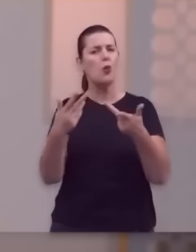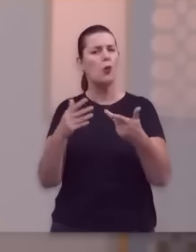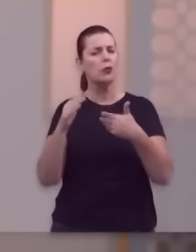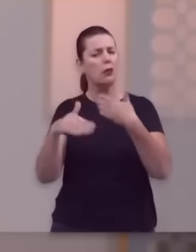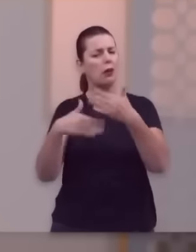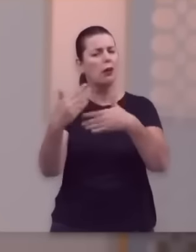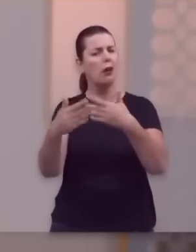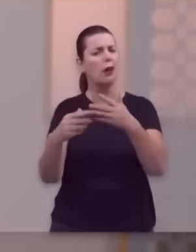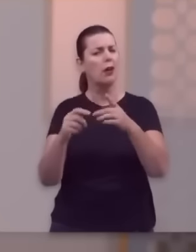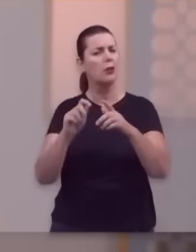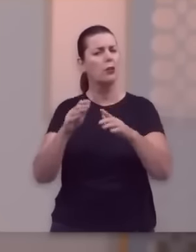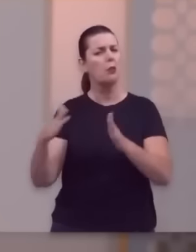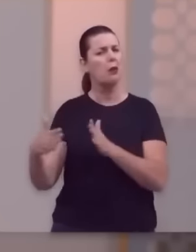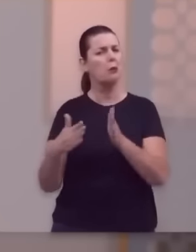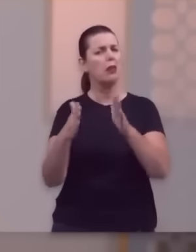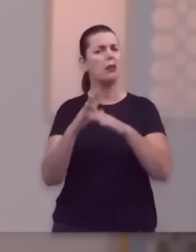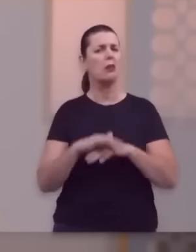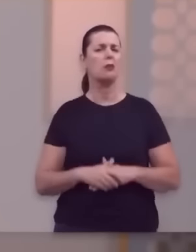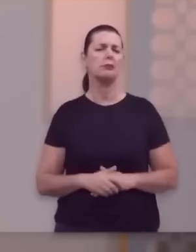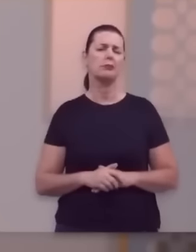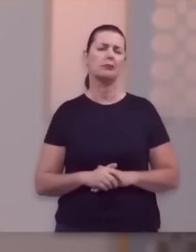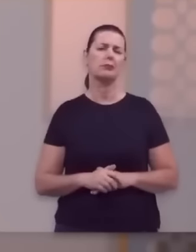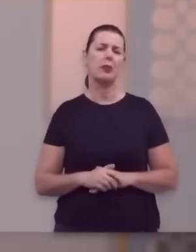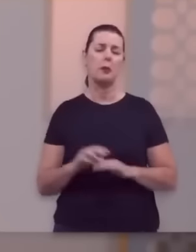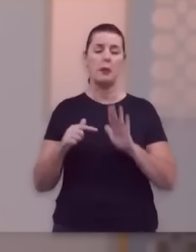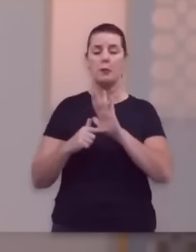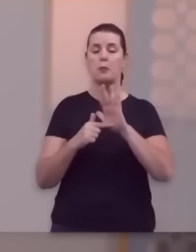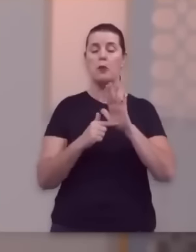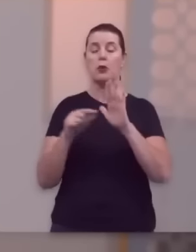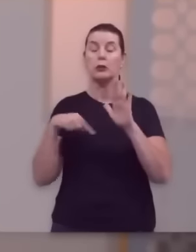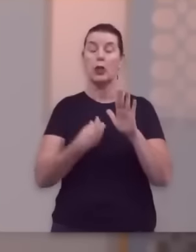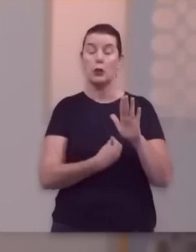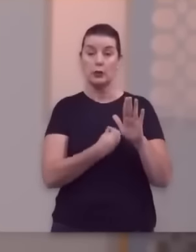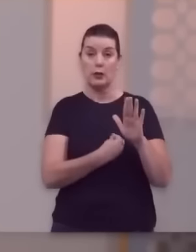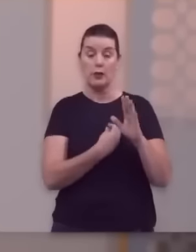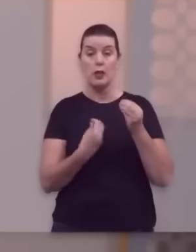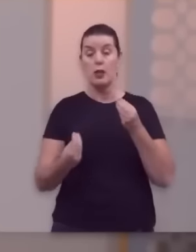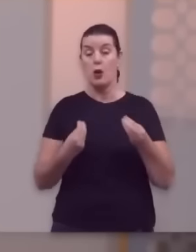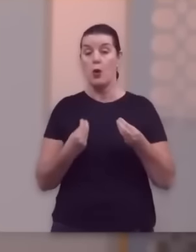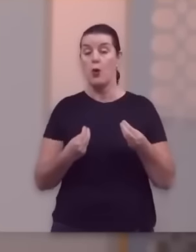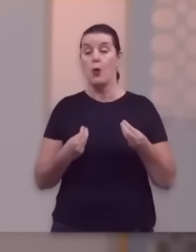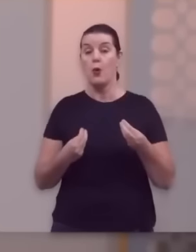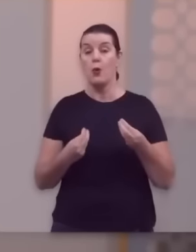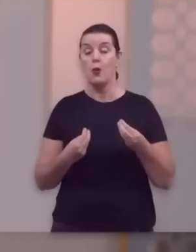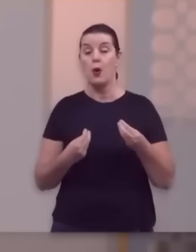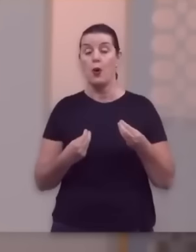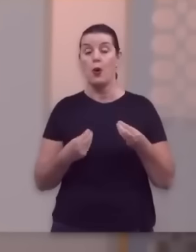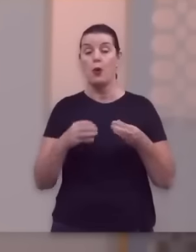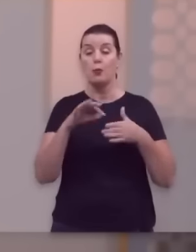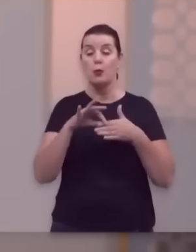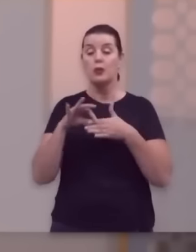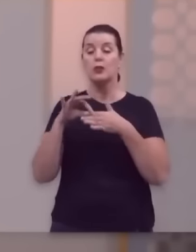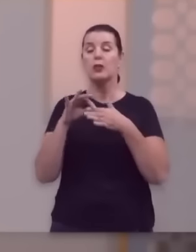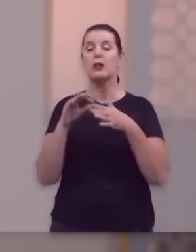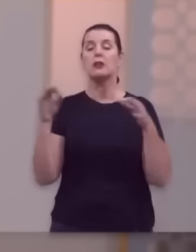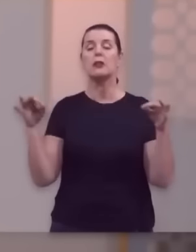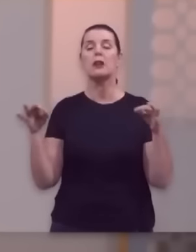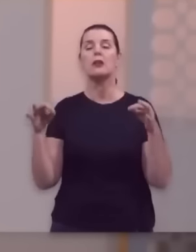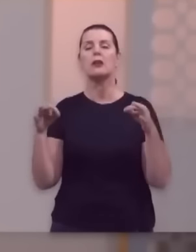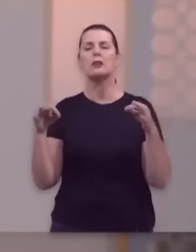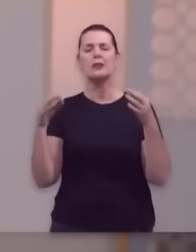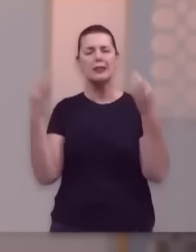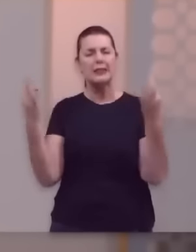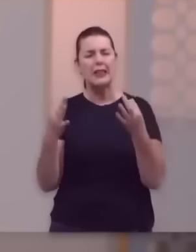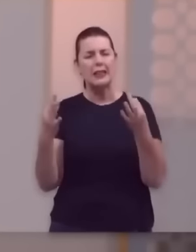ao longo do caminho para nortear nossos passos na direção desta convicção